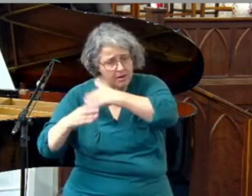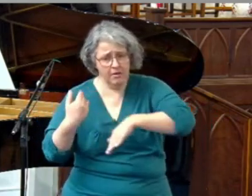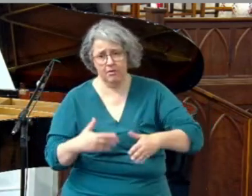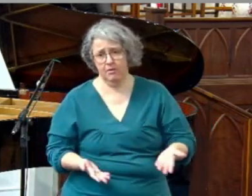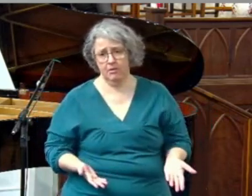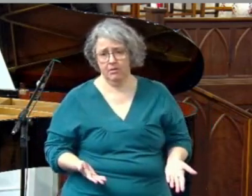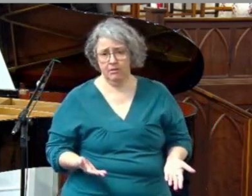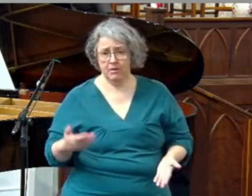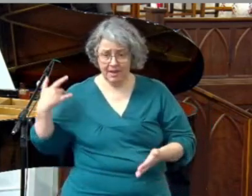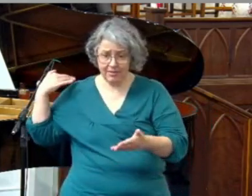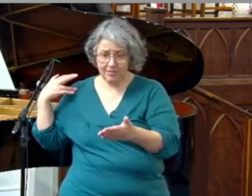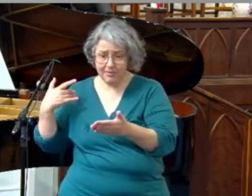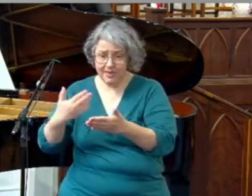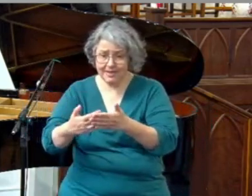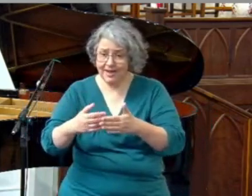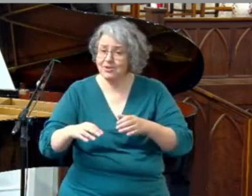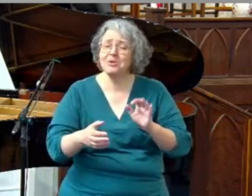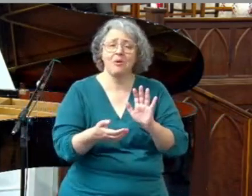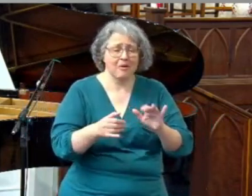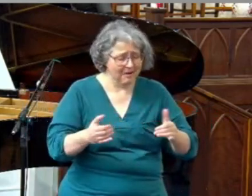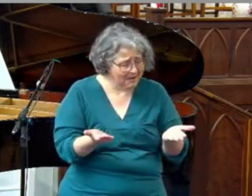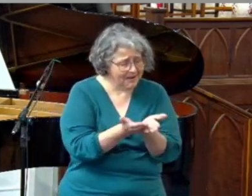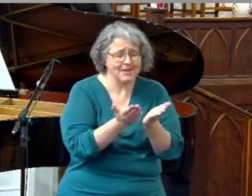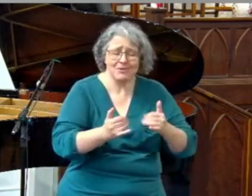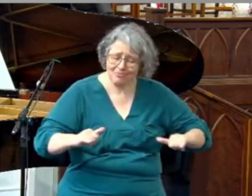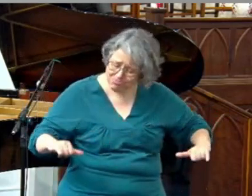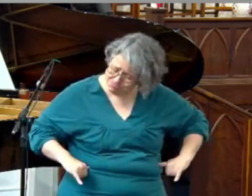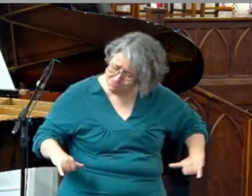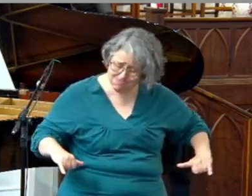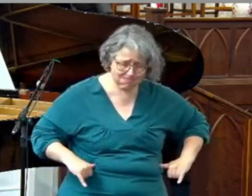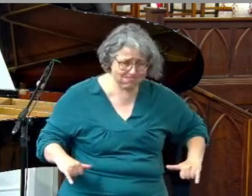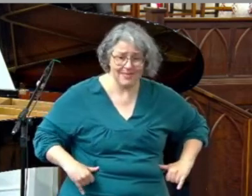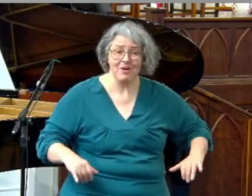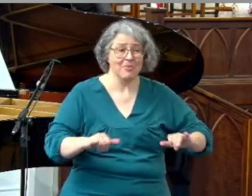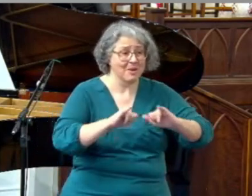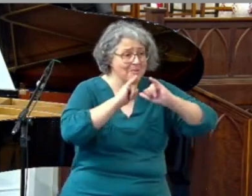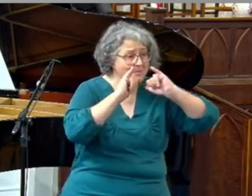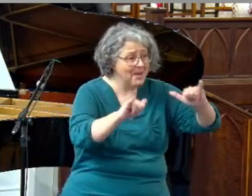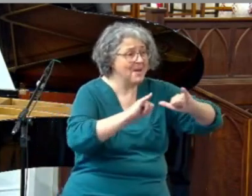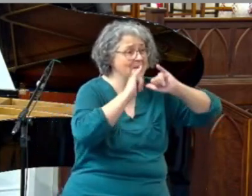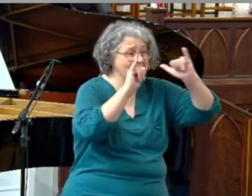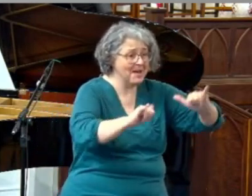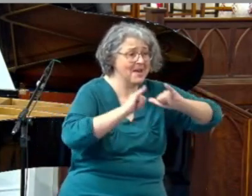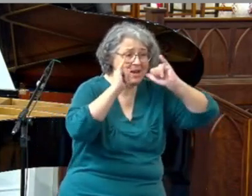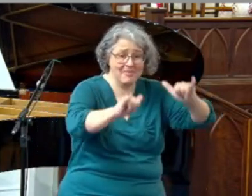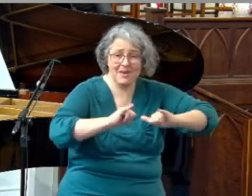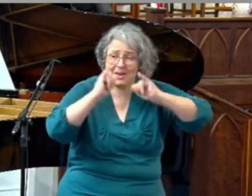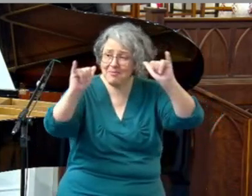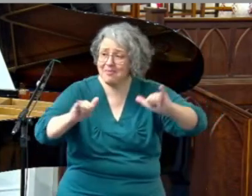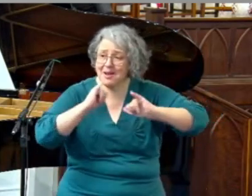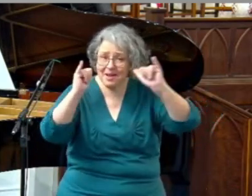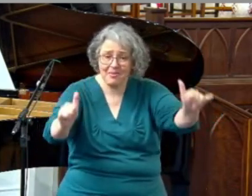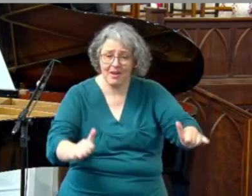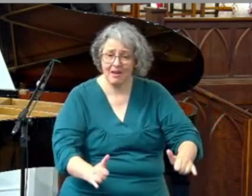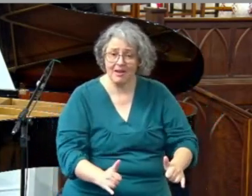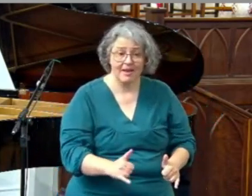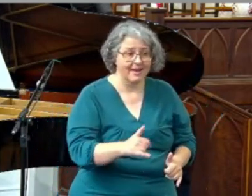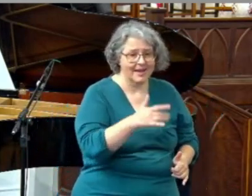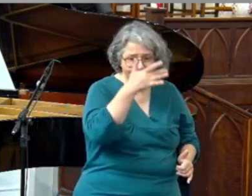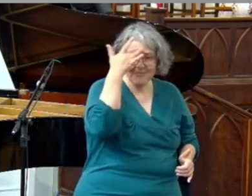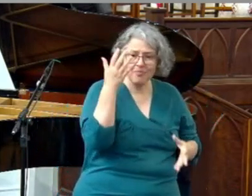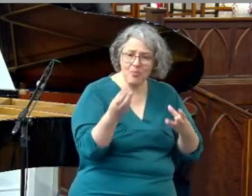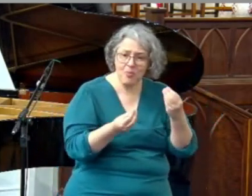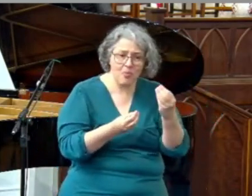Quando Jesus, por exemplo, enviou os seus 12 discípulos para procurarem as ovelhas perdidas da casa